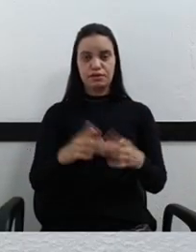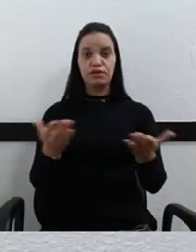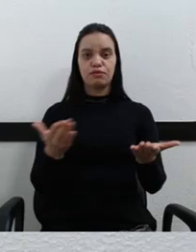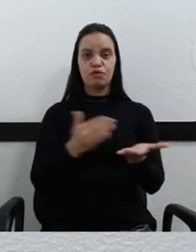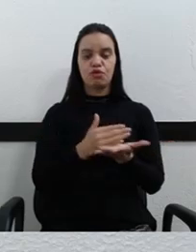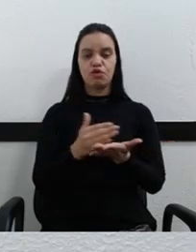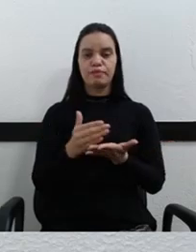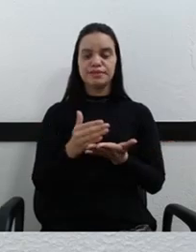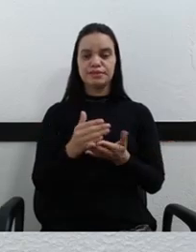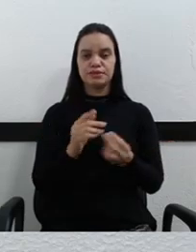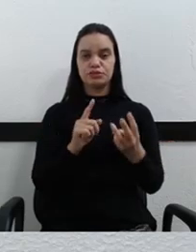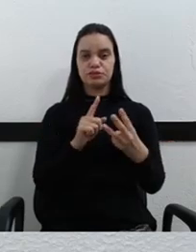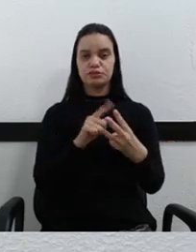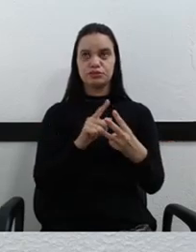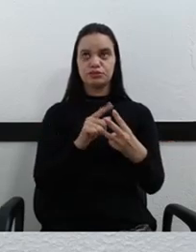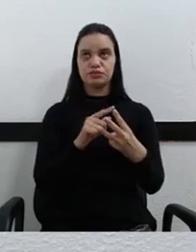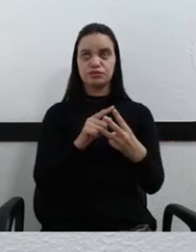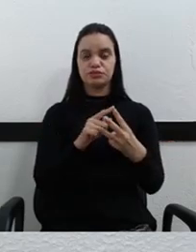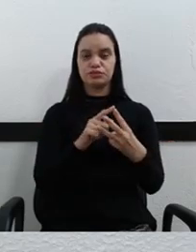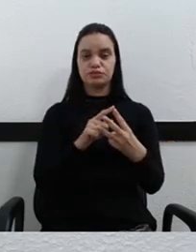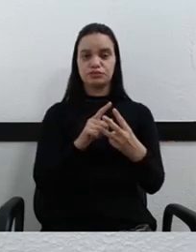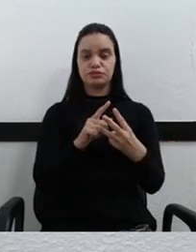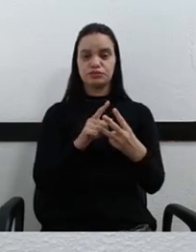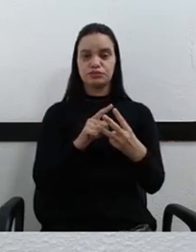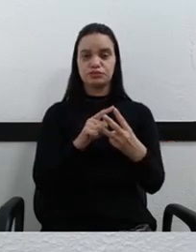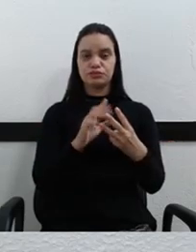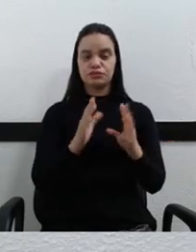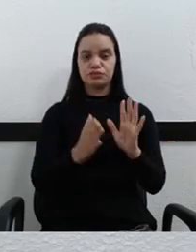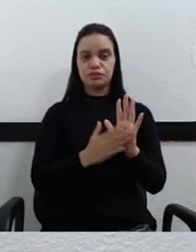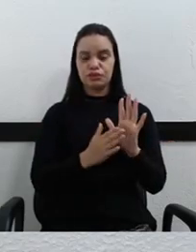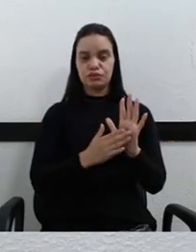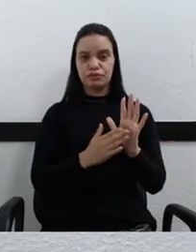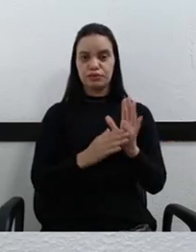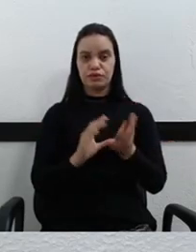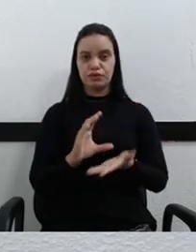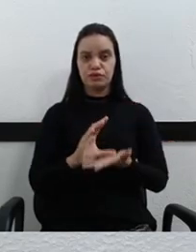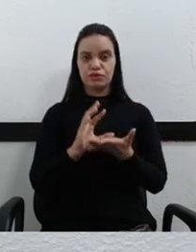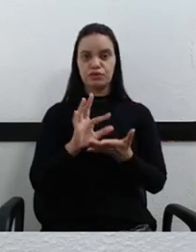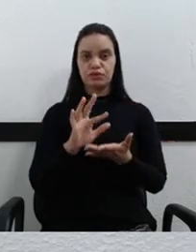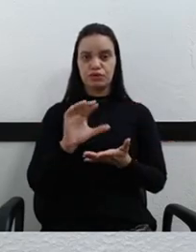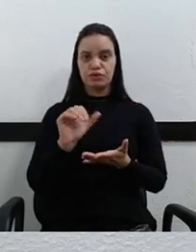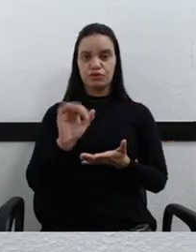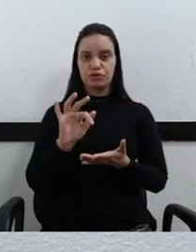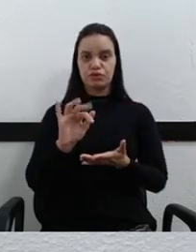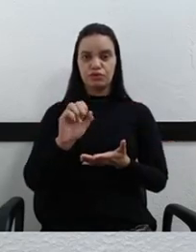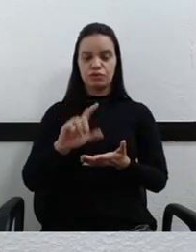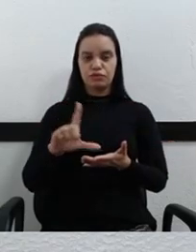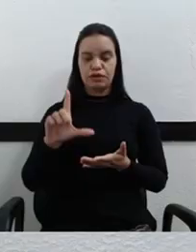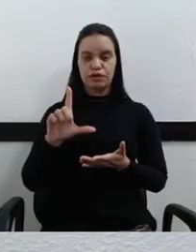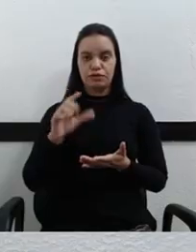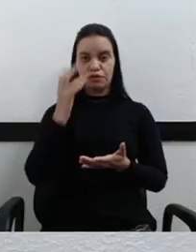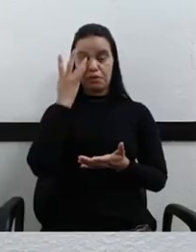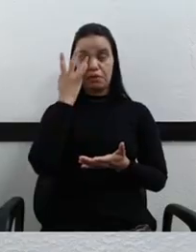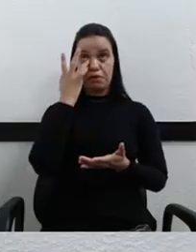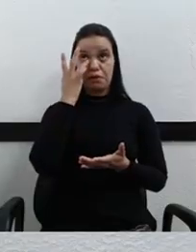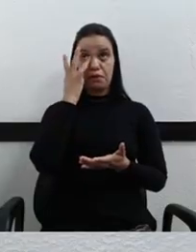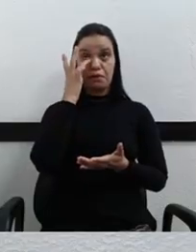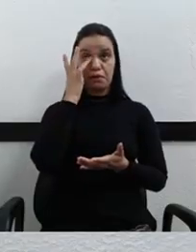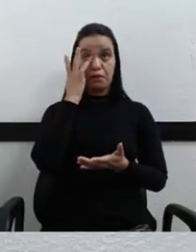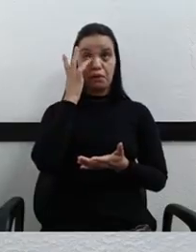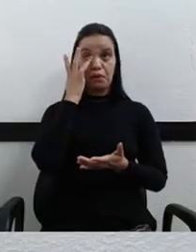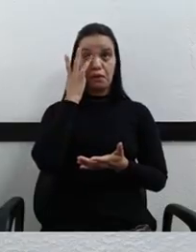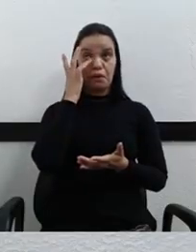começando pela ordem de antiguidade a partir do propositor, que é o conselheiro Rafael Camarão, como vota a conselheira Suhaile Fernandes Youssef.